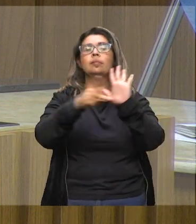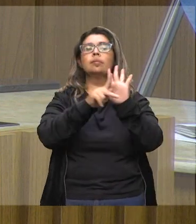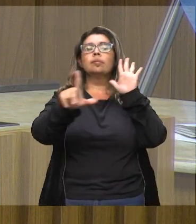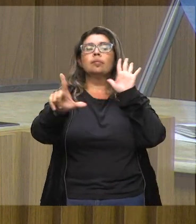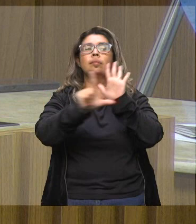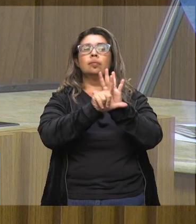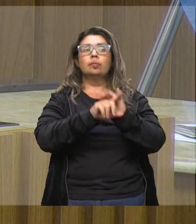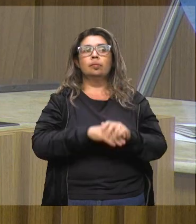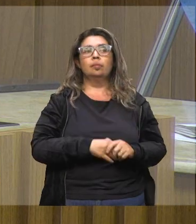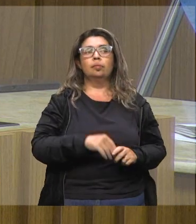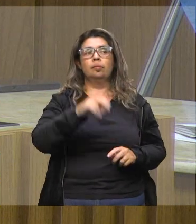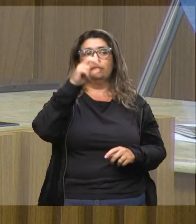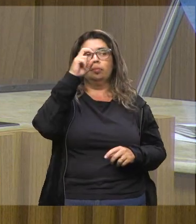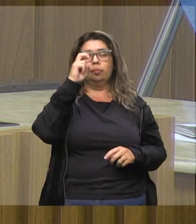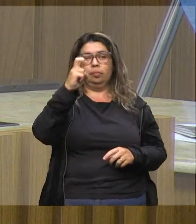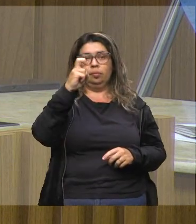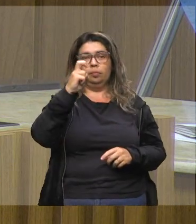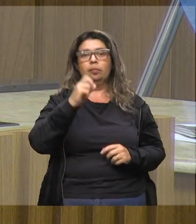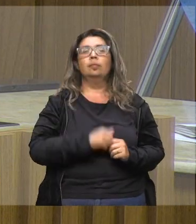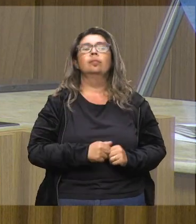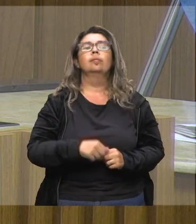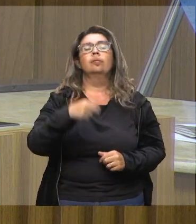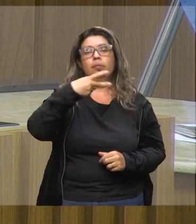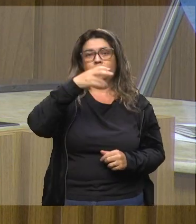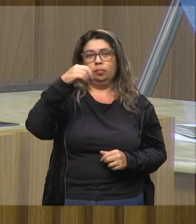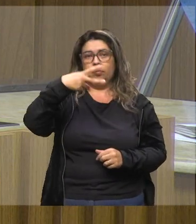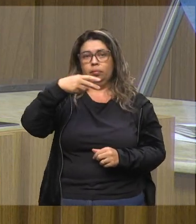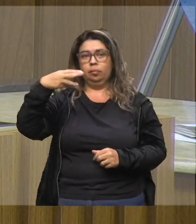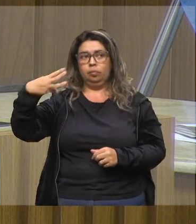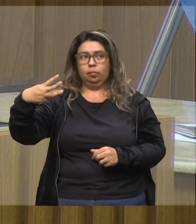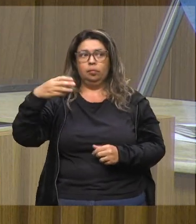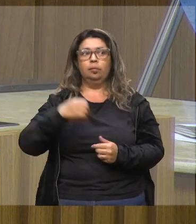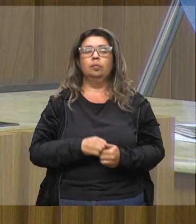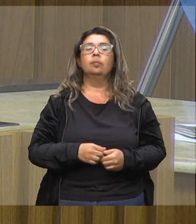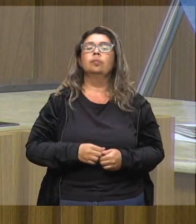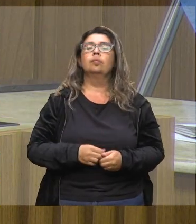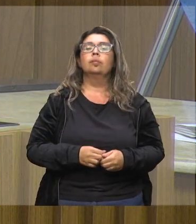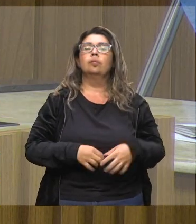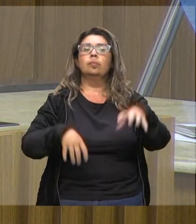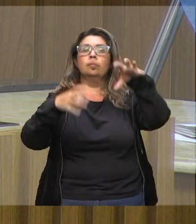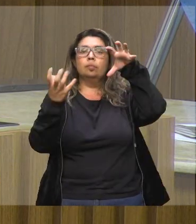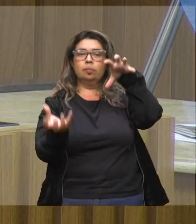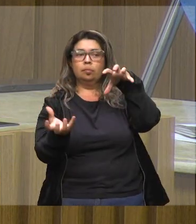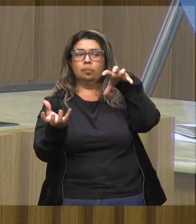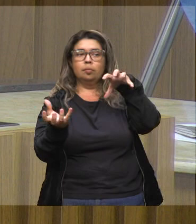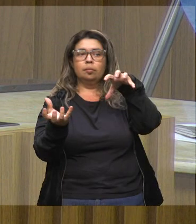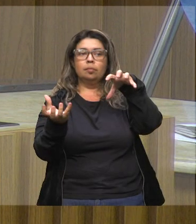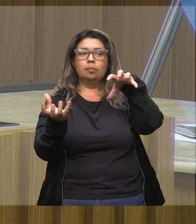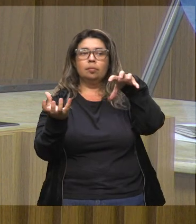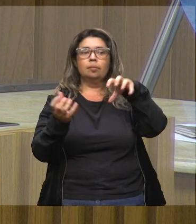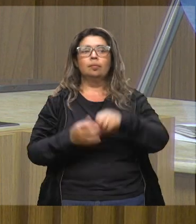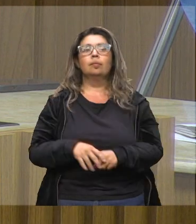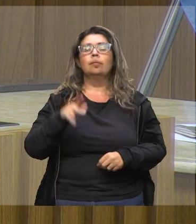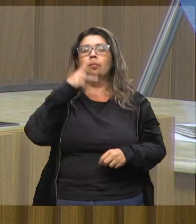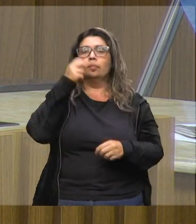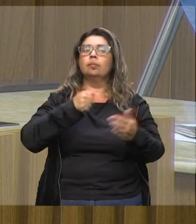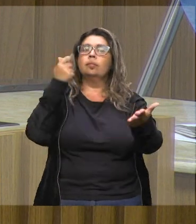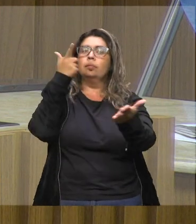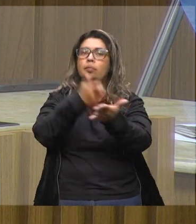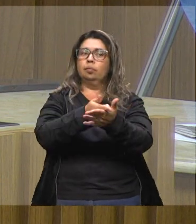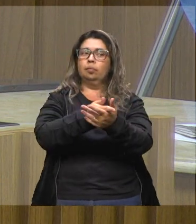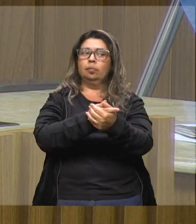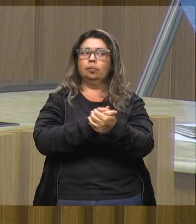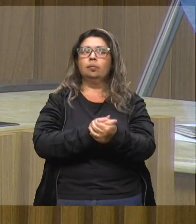lei 5 de 2023, aprovado pelo Congresso Nacional, que assegura o pagamento